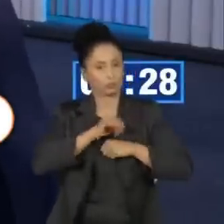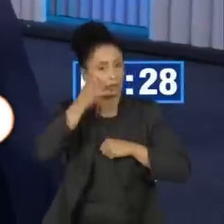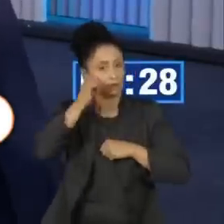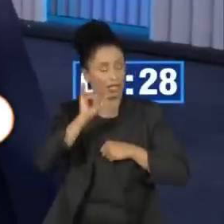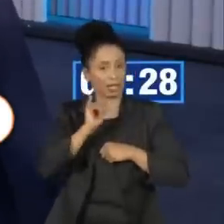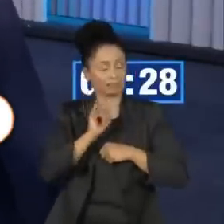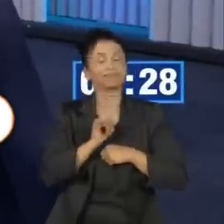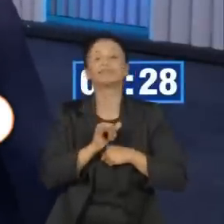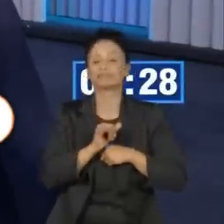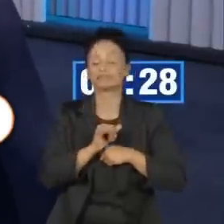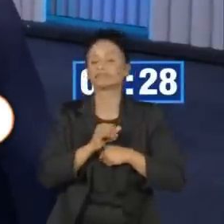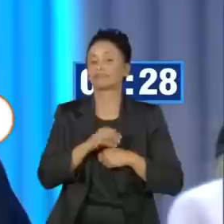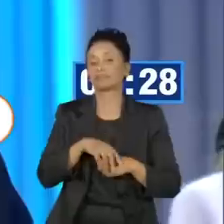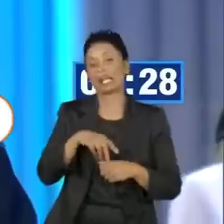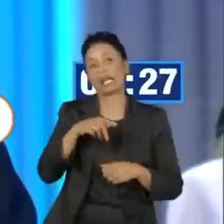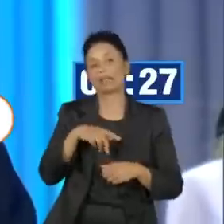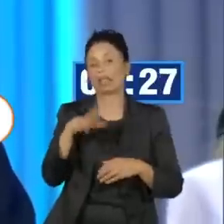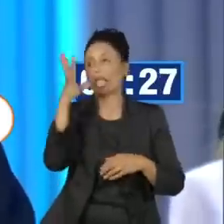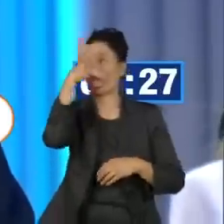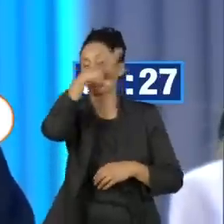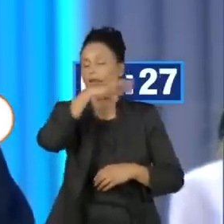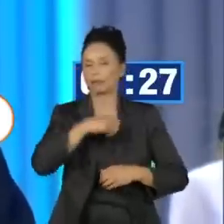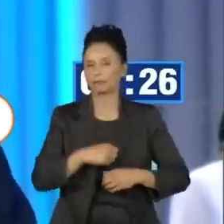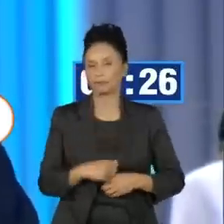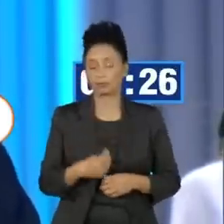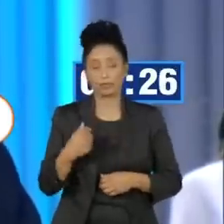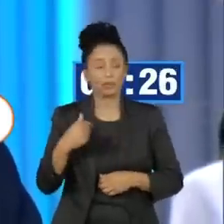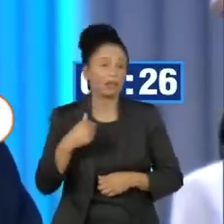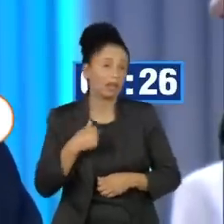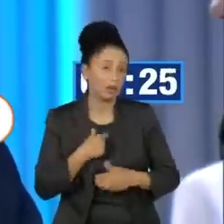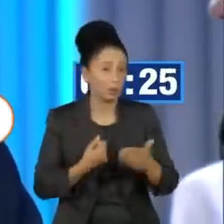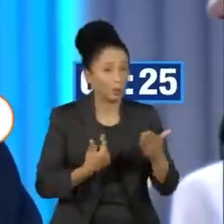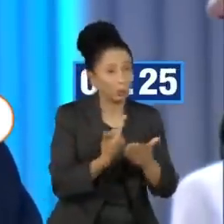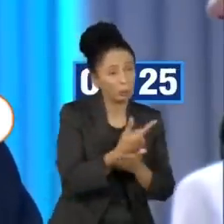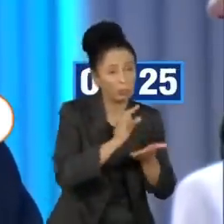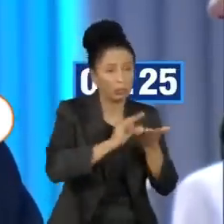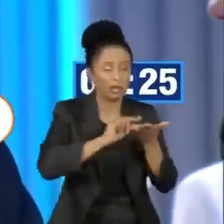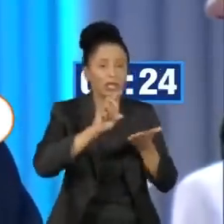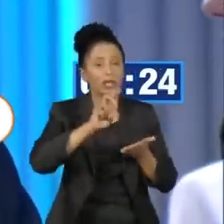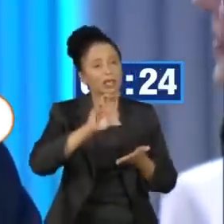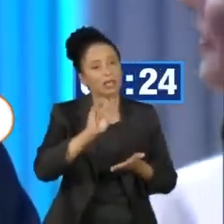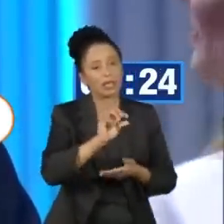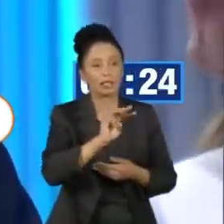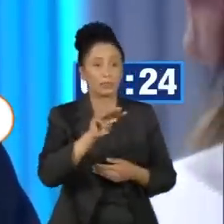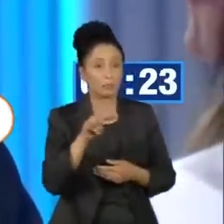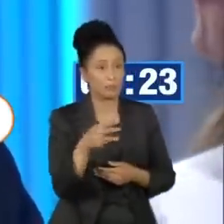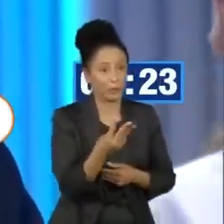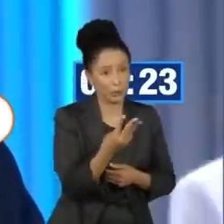desviou do assunto eu comprei 500 Milhões de Dólares de vacina que